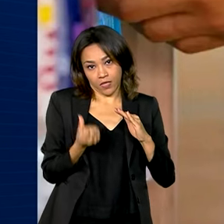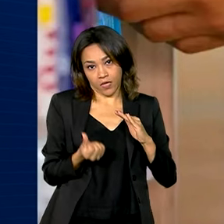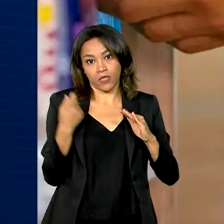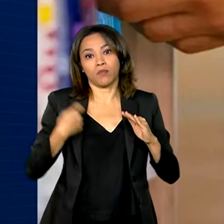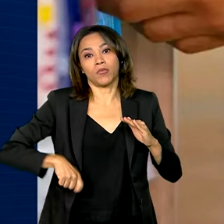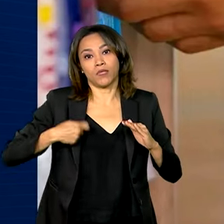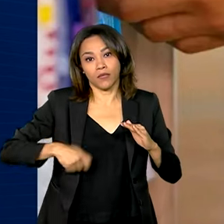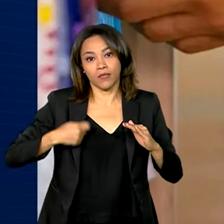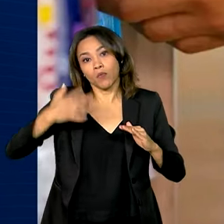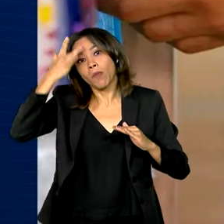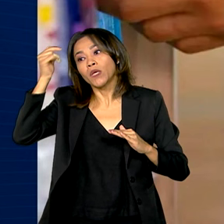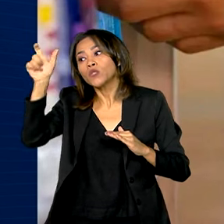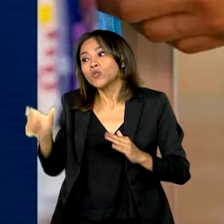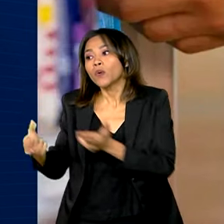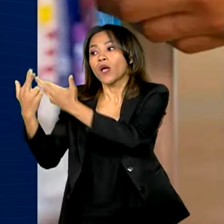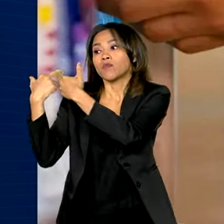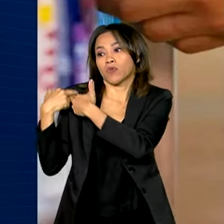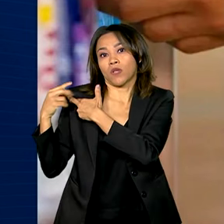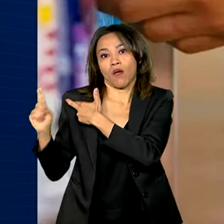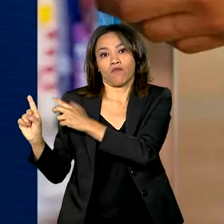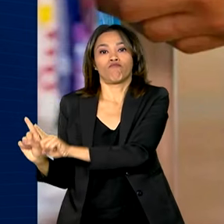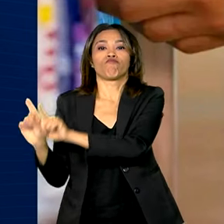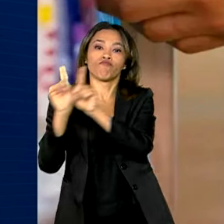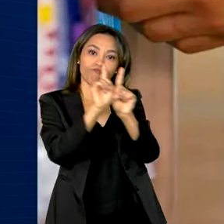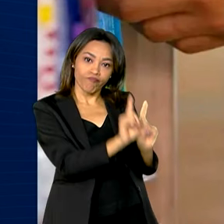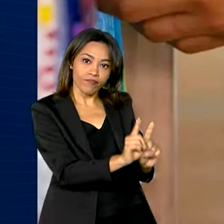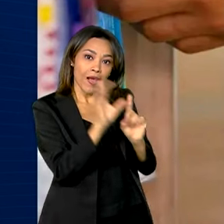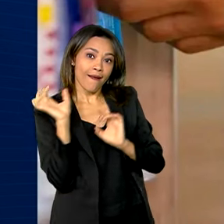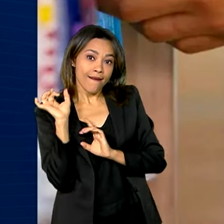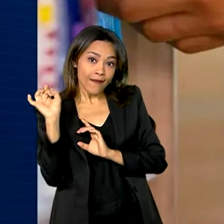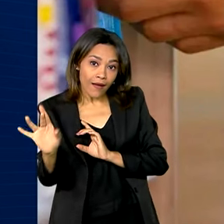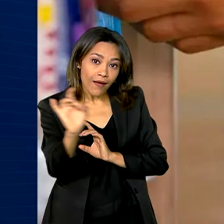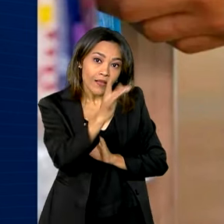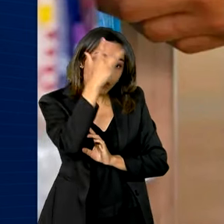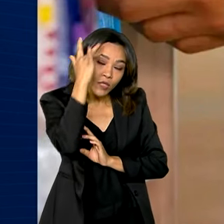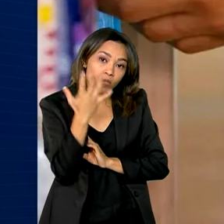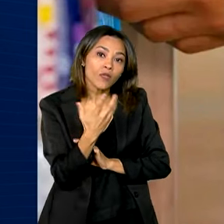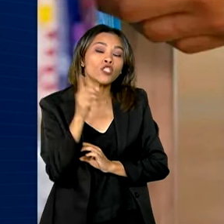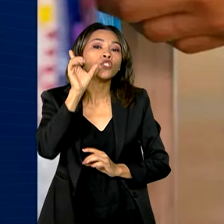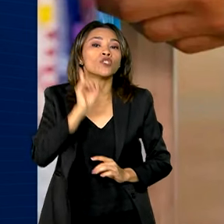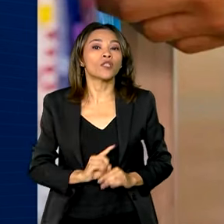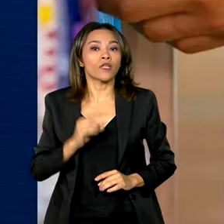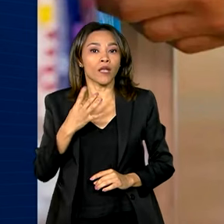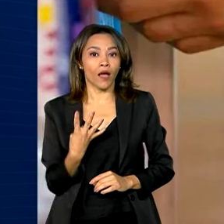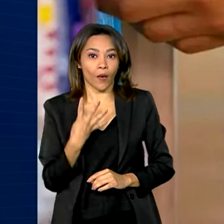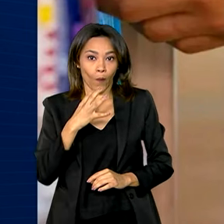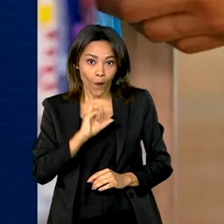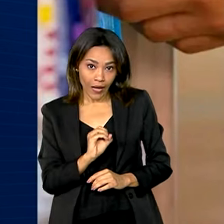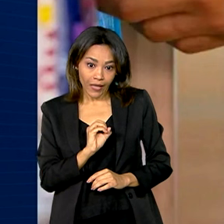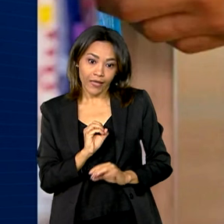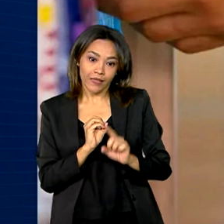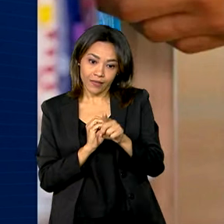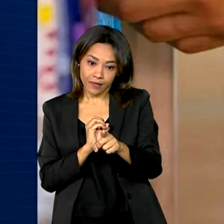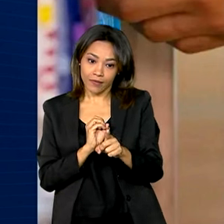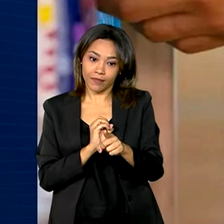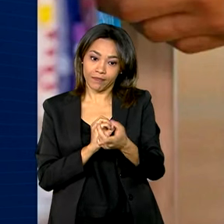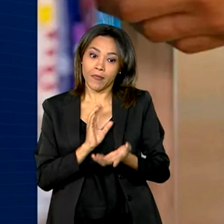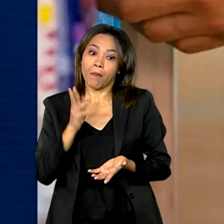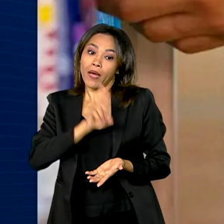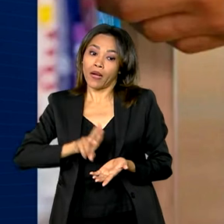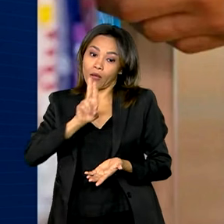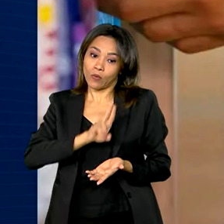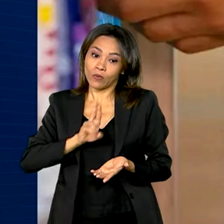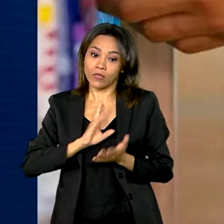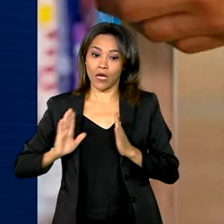ser feita por responsável legal. Cada pessoa tem direito a 40 unidades de absorventes higiênicos para utilizar